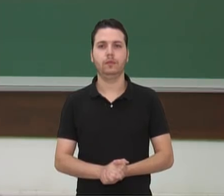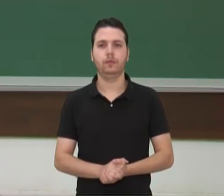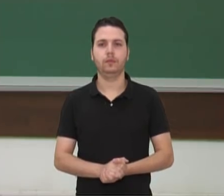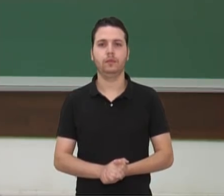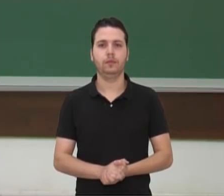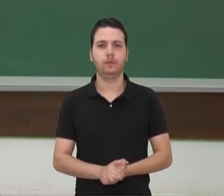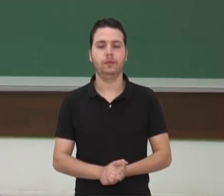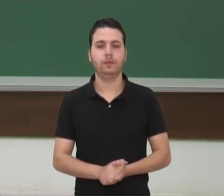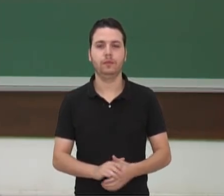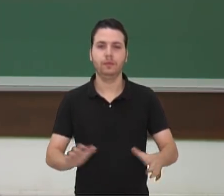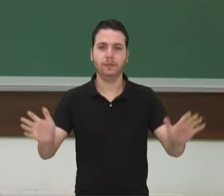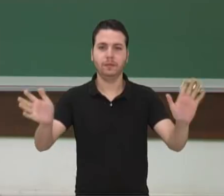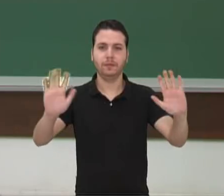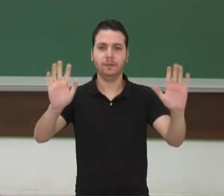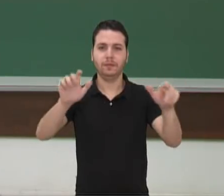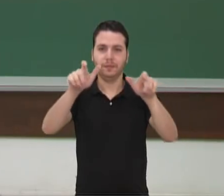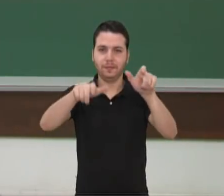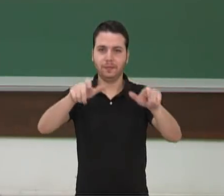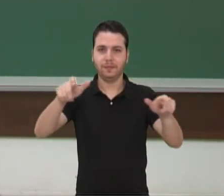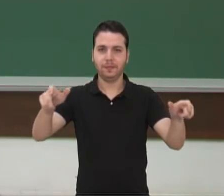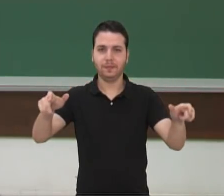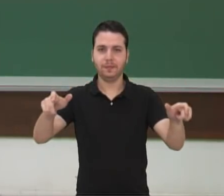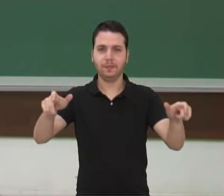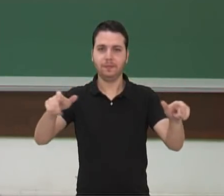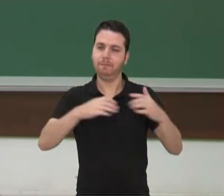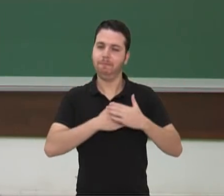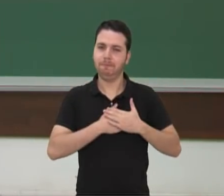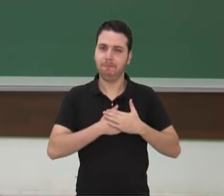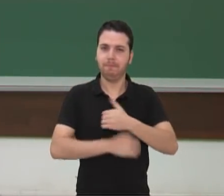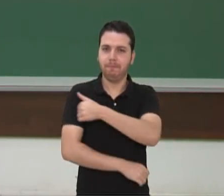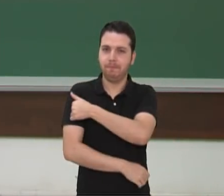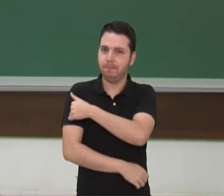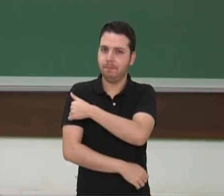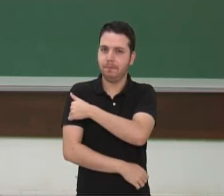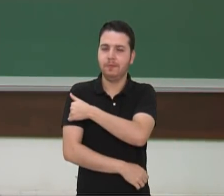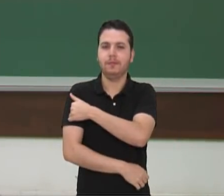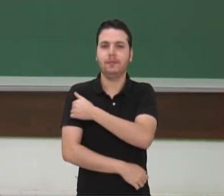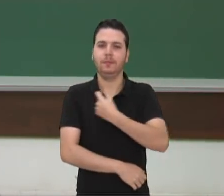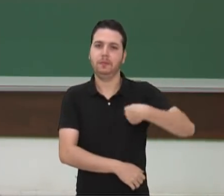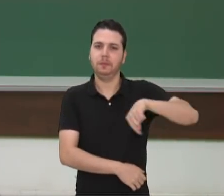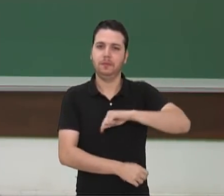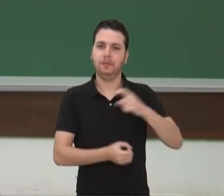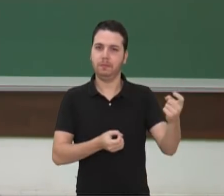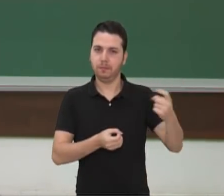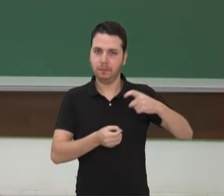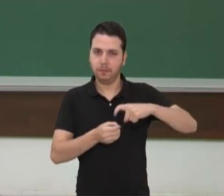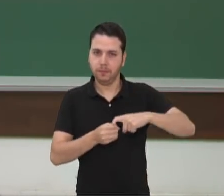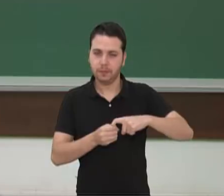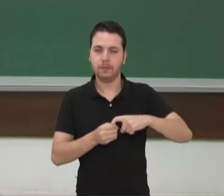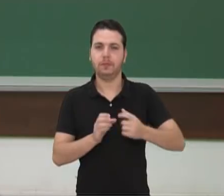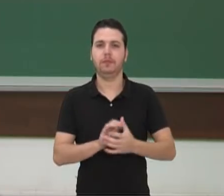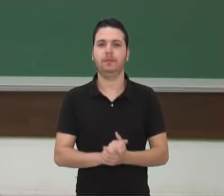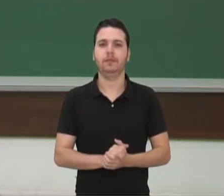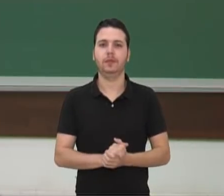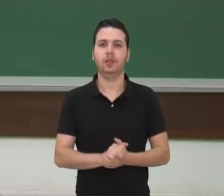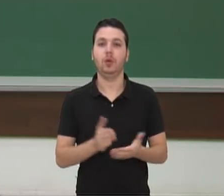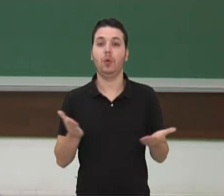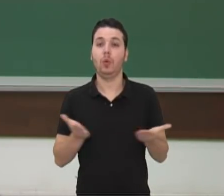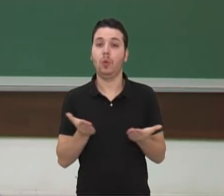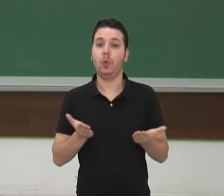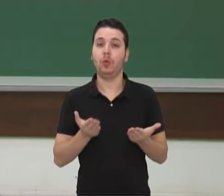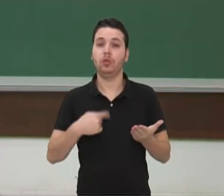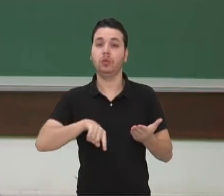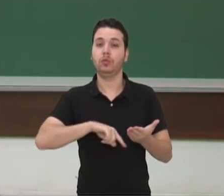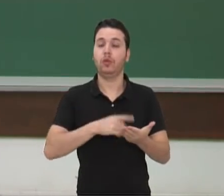Olá, queridos alunos, queridas alunas, estamos de volta. E hoje nós vamos trabalhar um